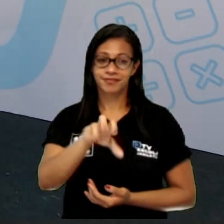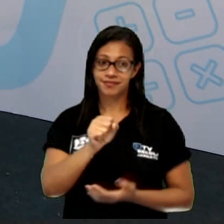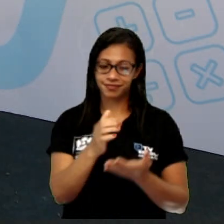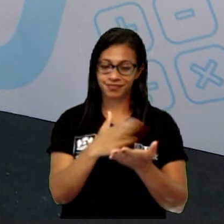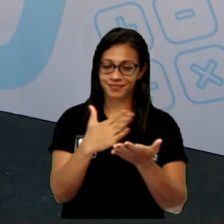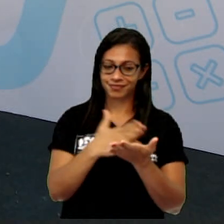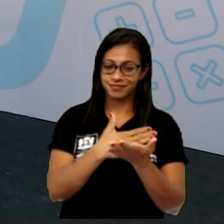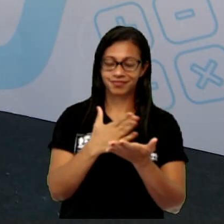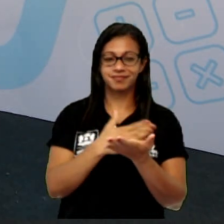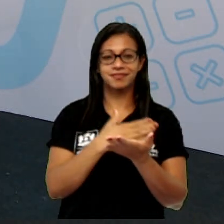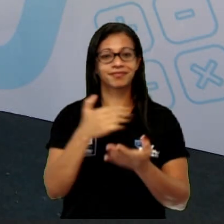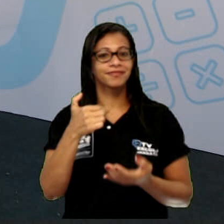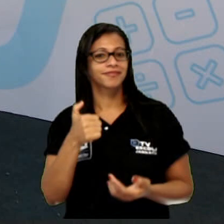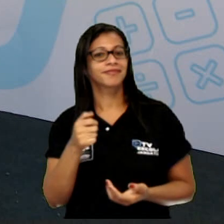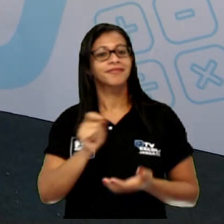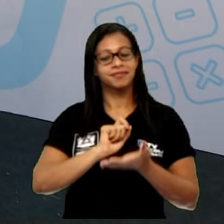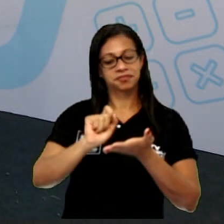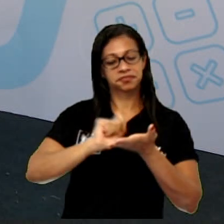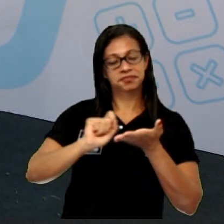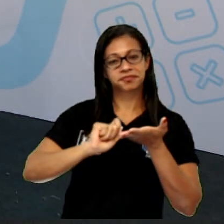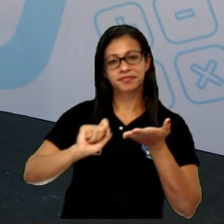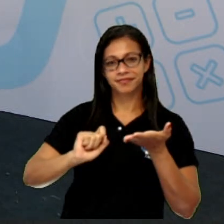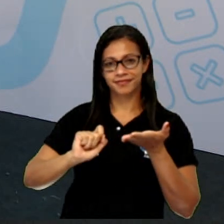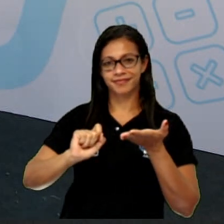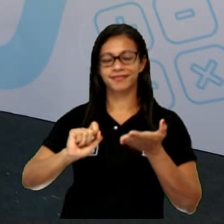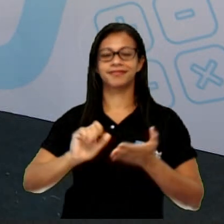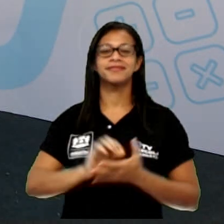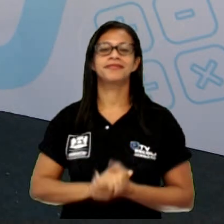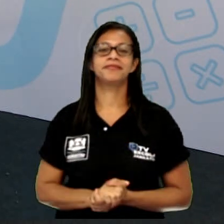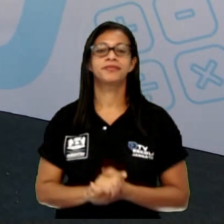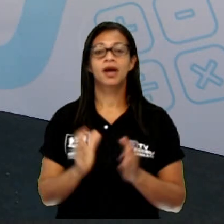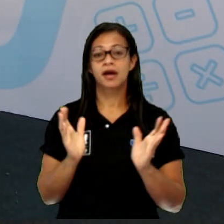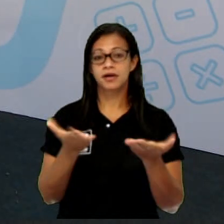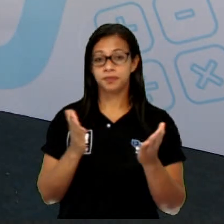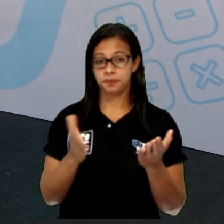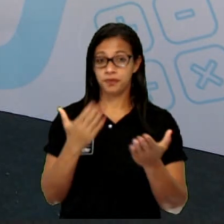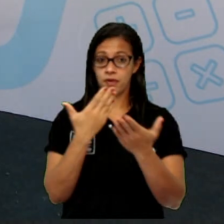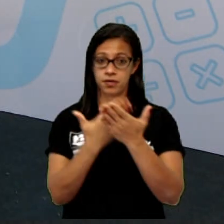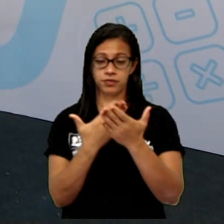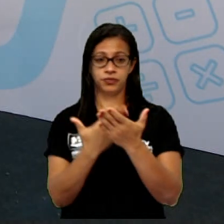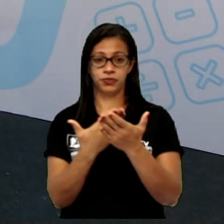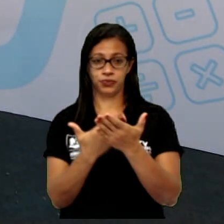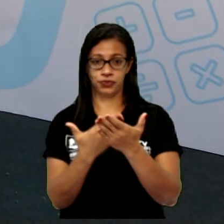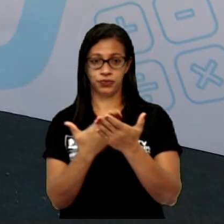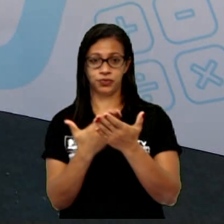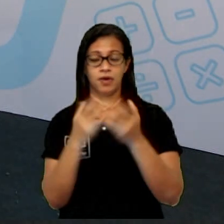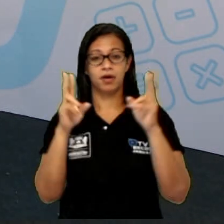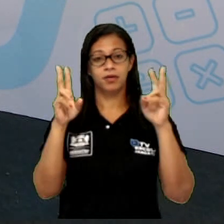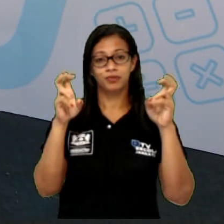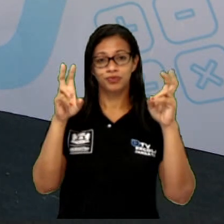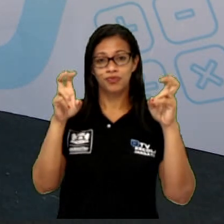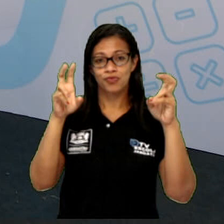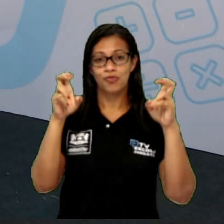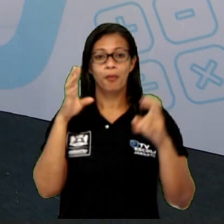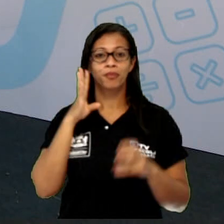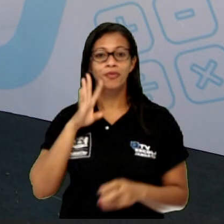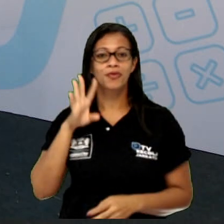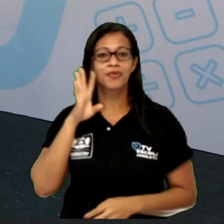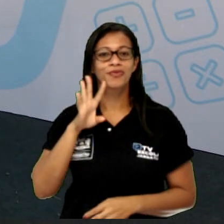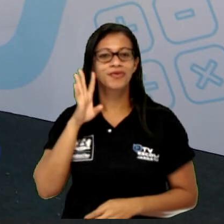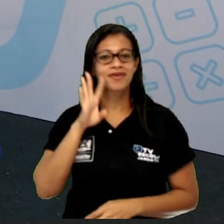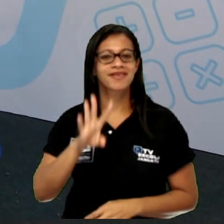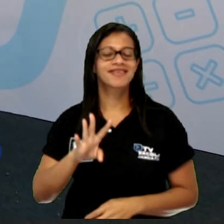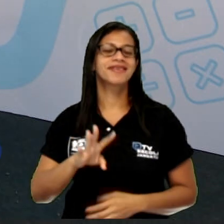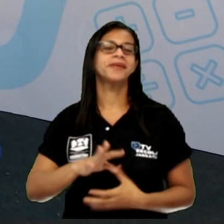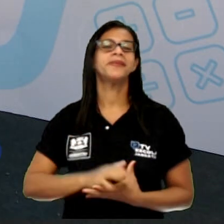sua caneta para fazer as anotações. Hoje nós iremos estudar um assunto muito legal, muito interessante. A